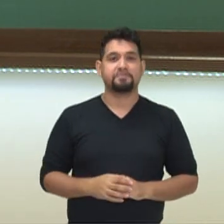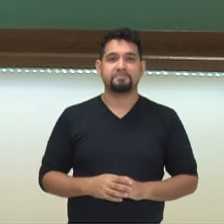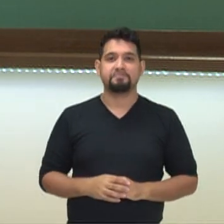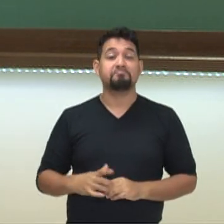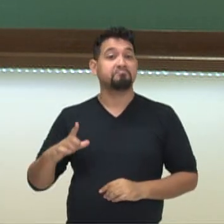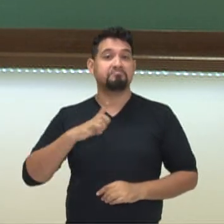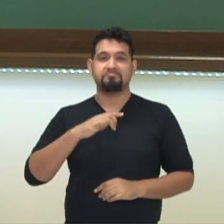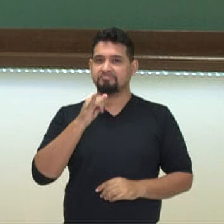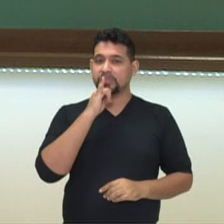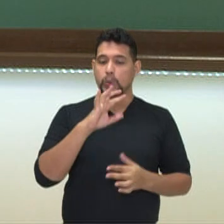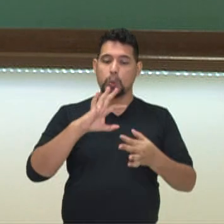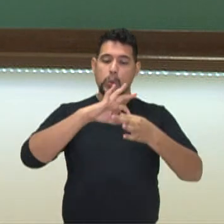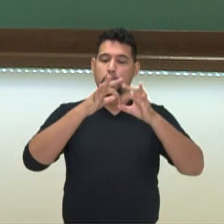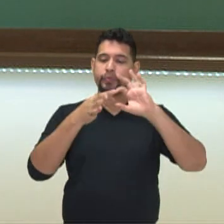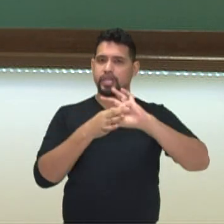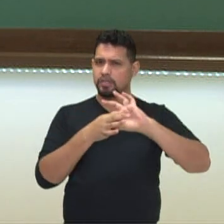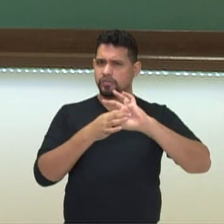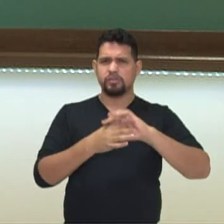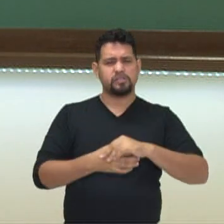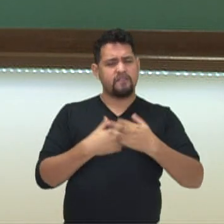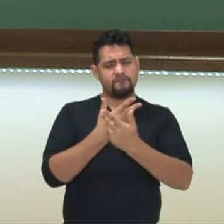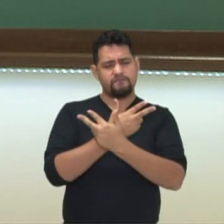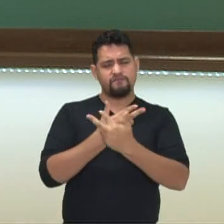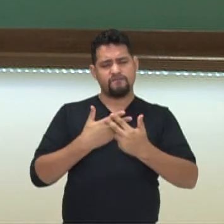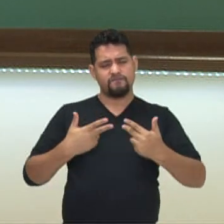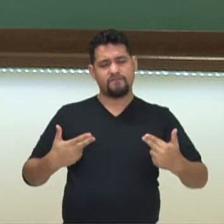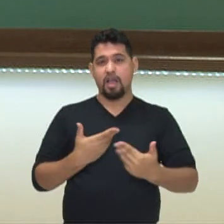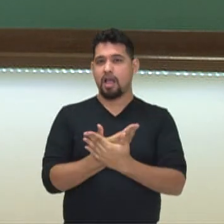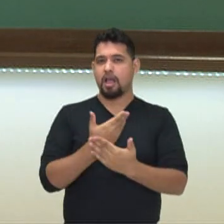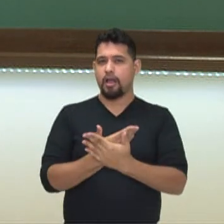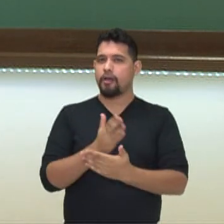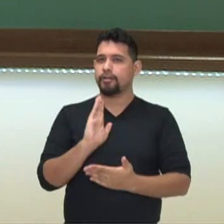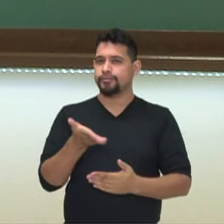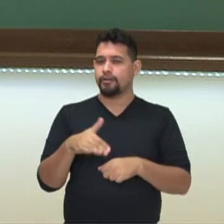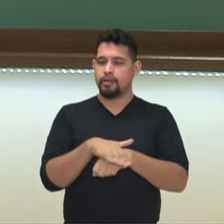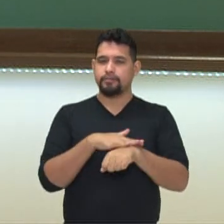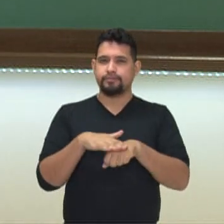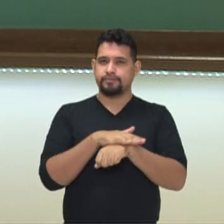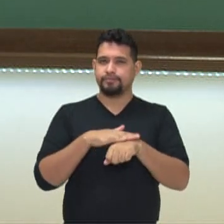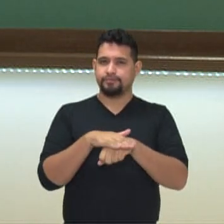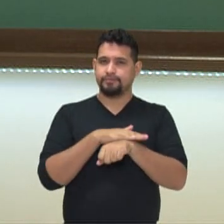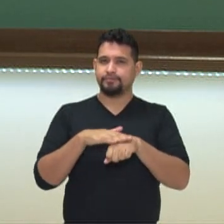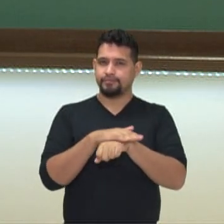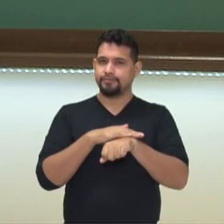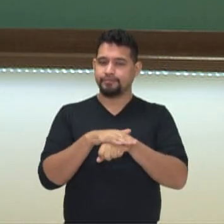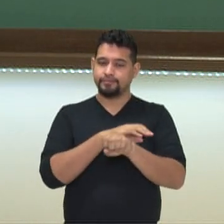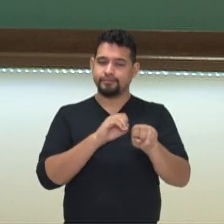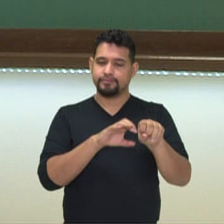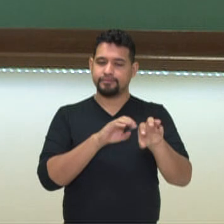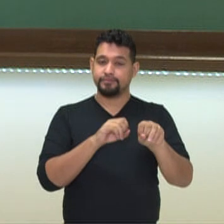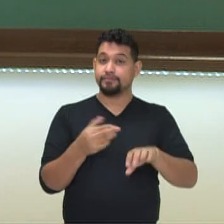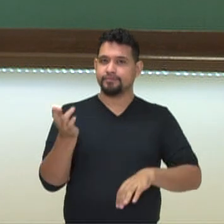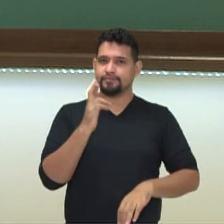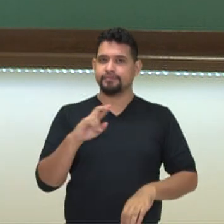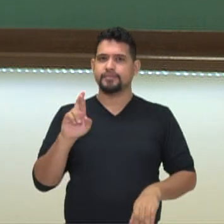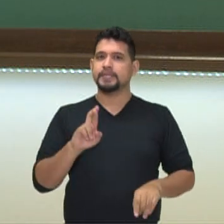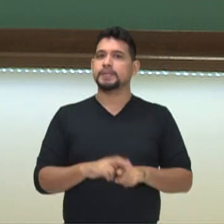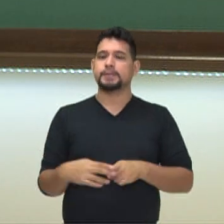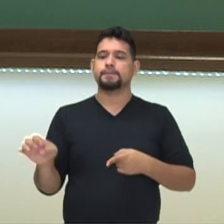com o contexto de muitas aulas que nós já discutimos dentro do ensino religioso, Estado